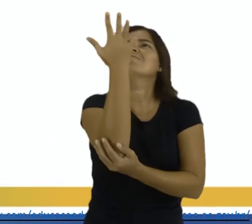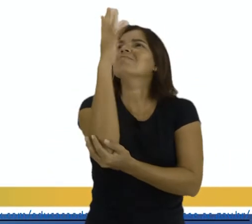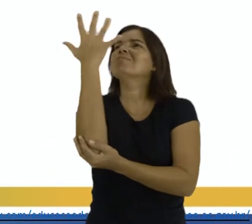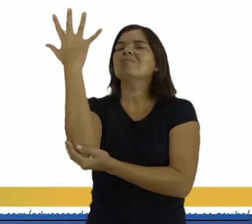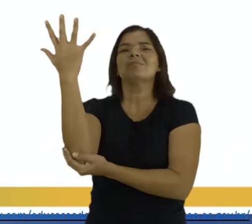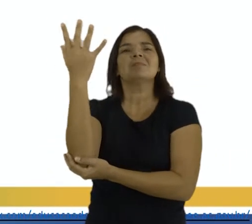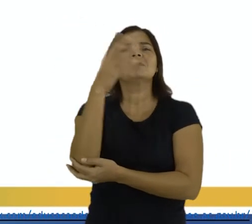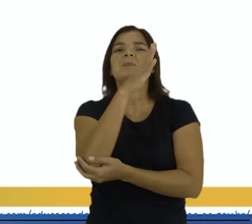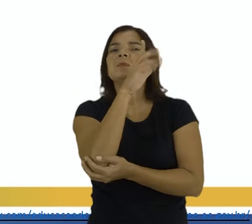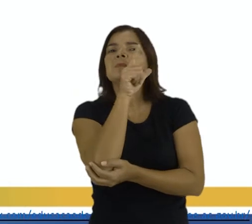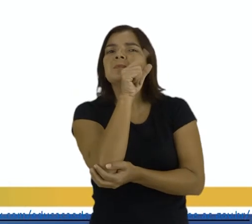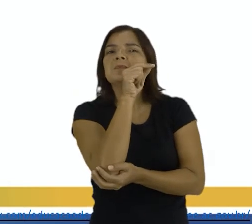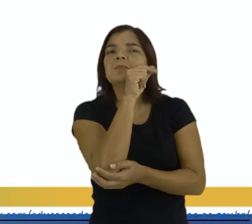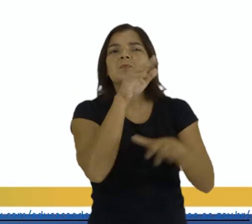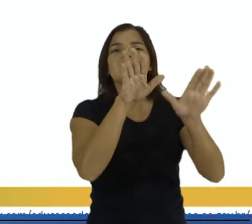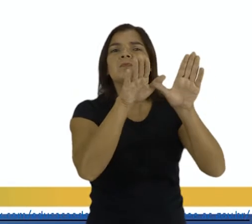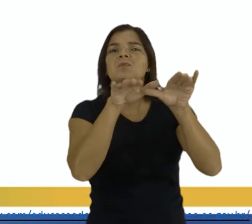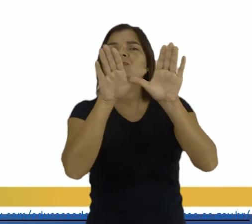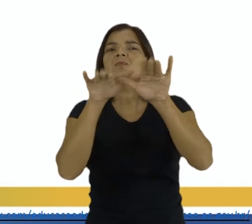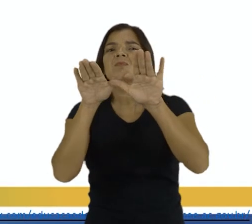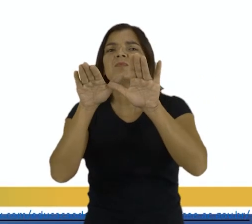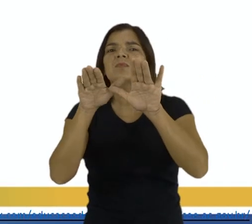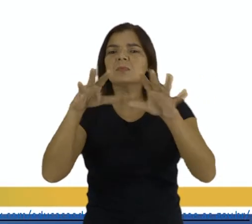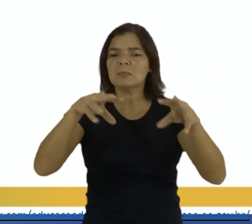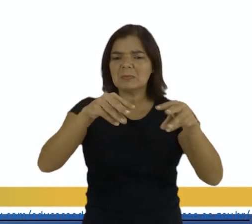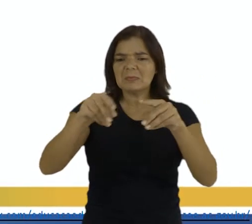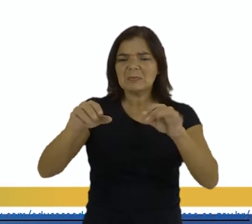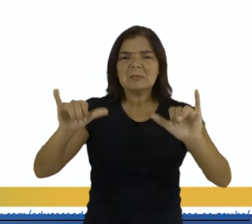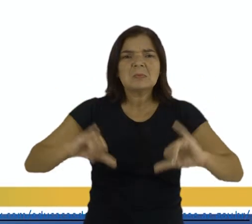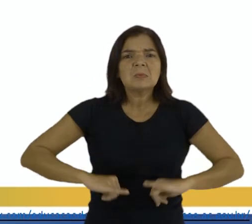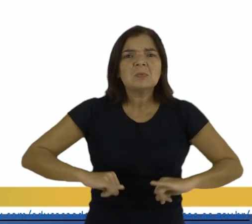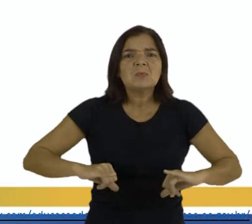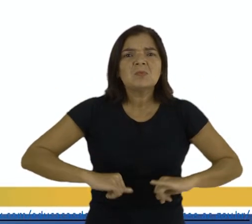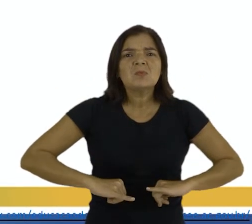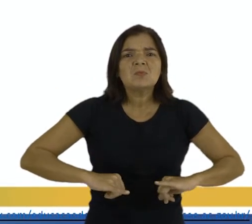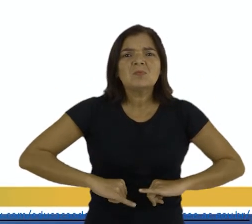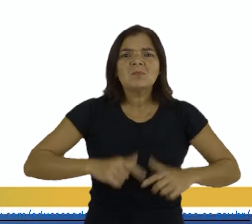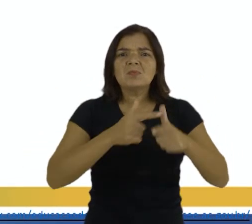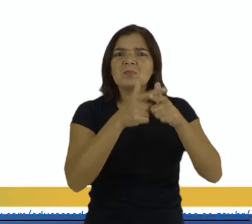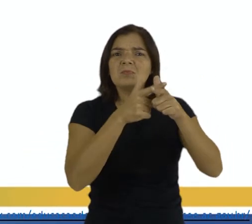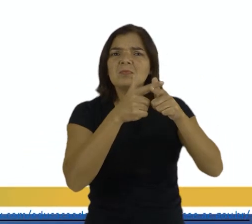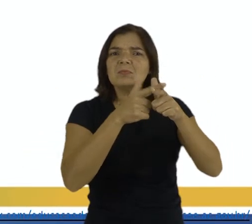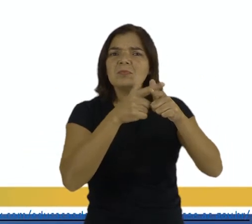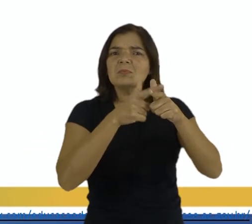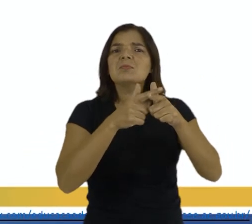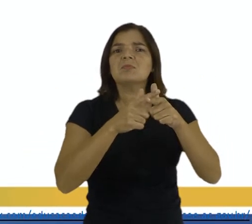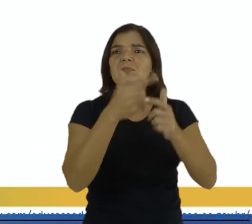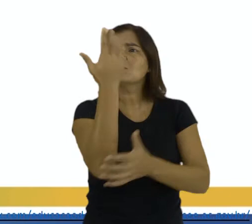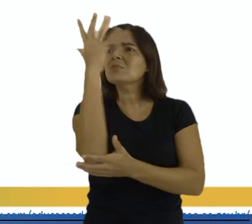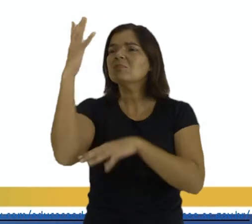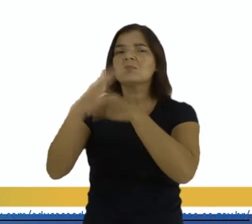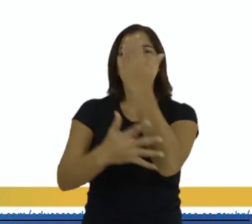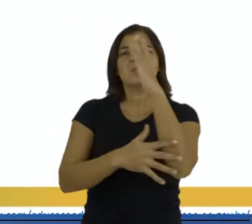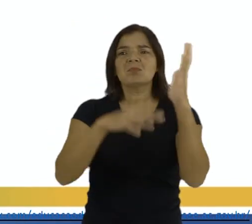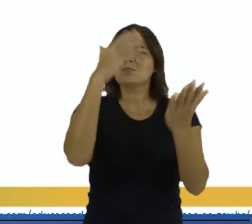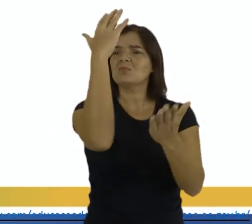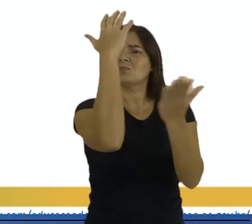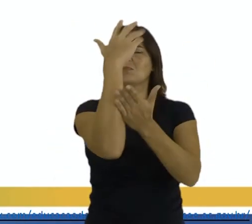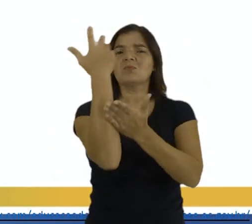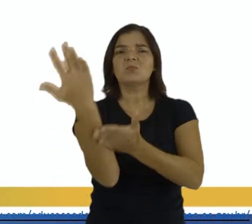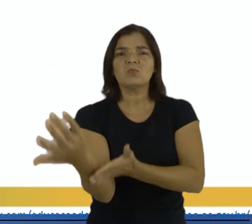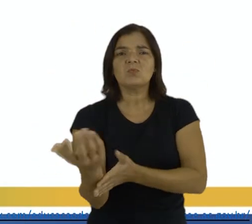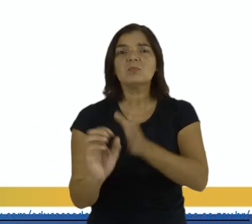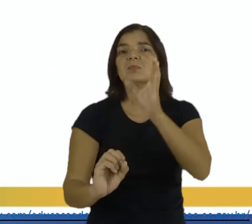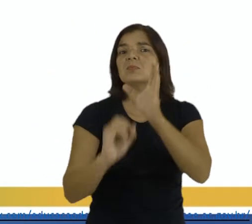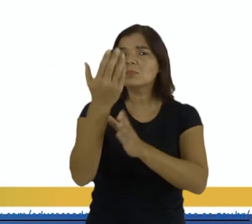sabiá. De repente, essa terra tão linda está sofrendo muitos problemas. A natureza está sendo devastada, está acontecendo